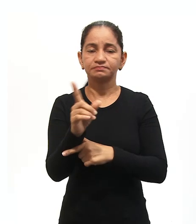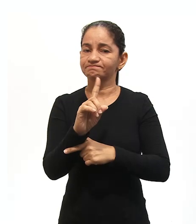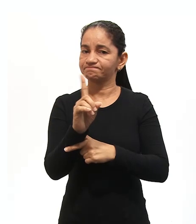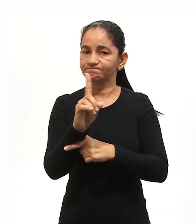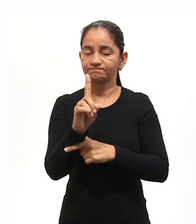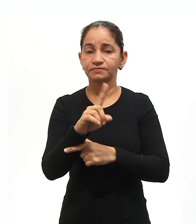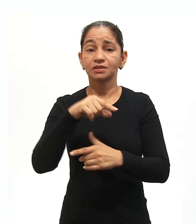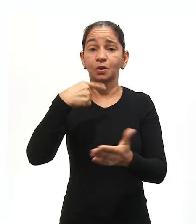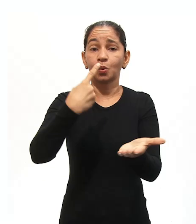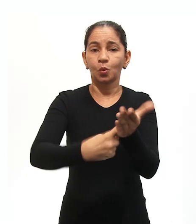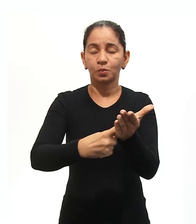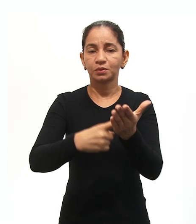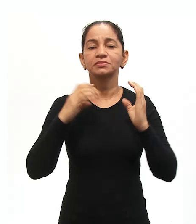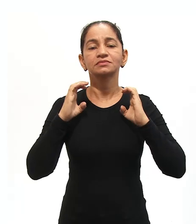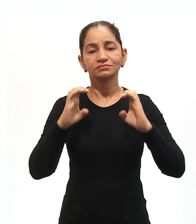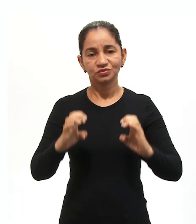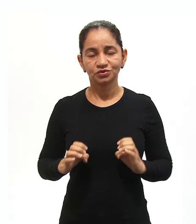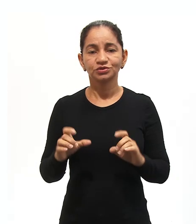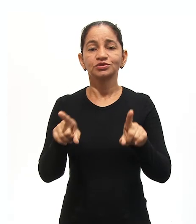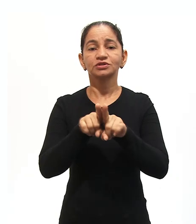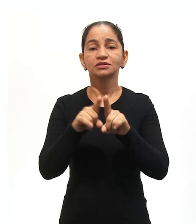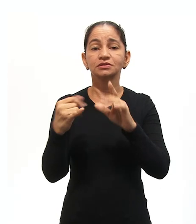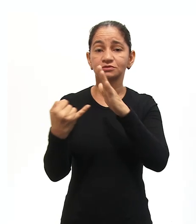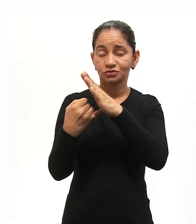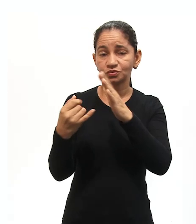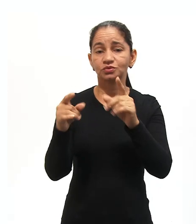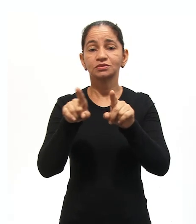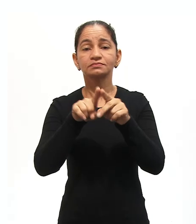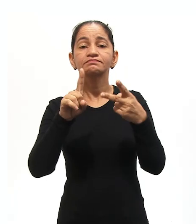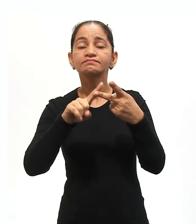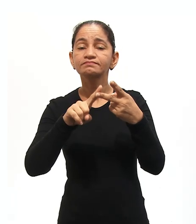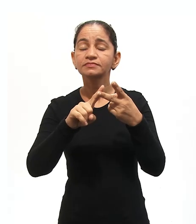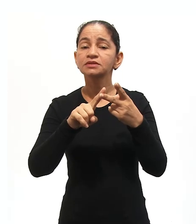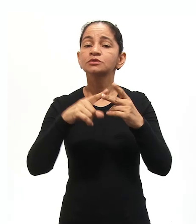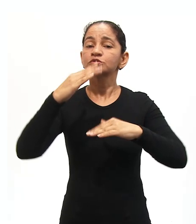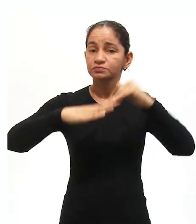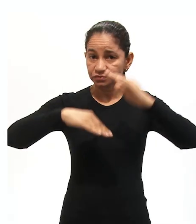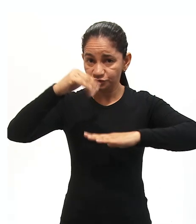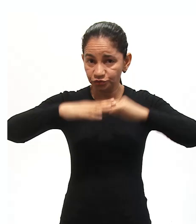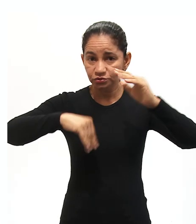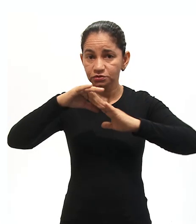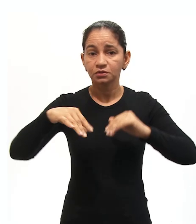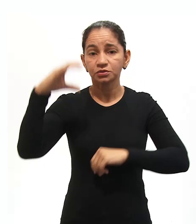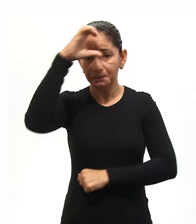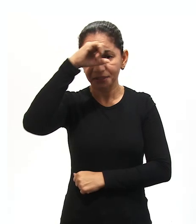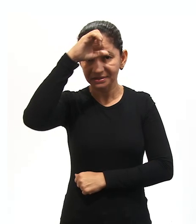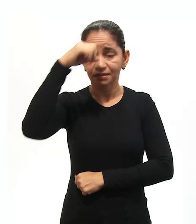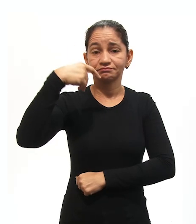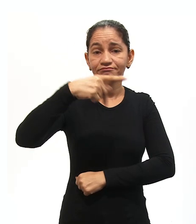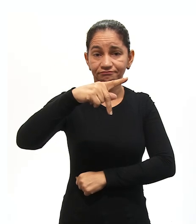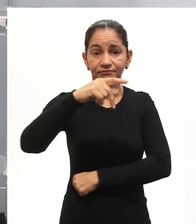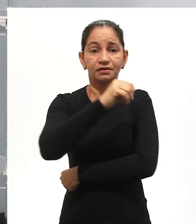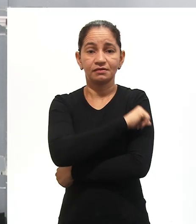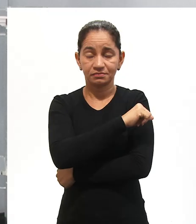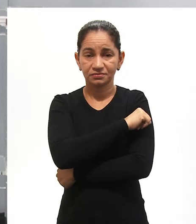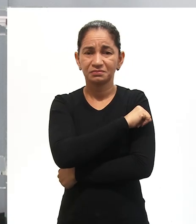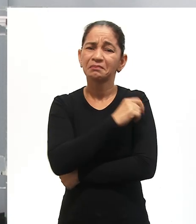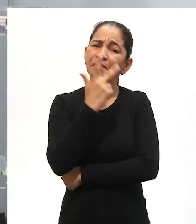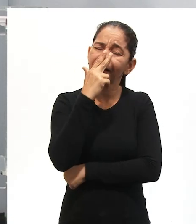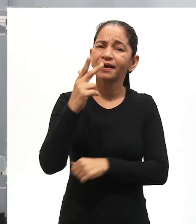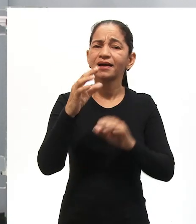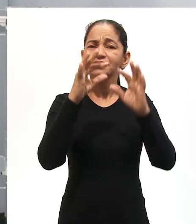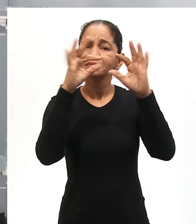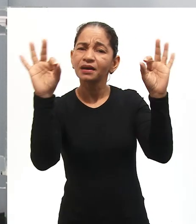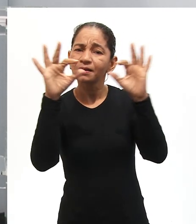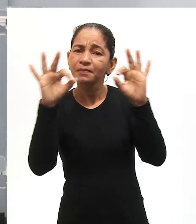mas compromissos éticos que garantem ao estudante condições reais de aprender. É muito